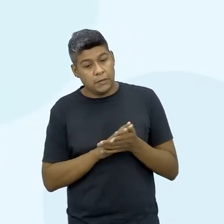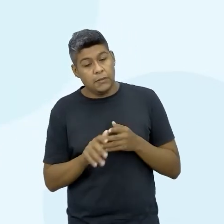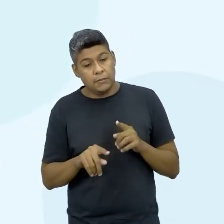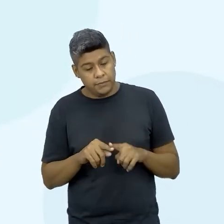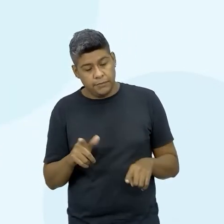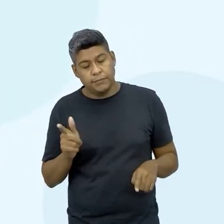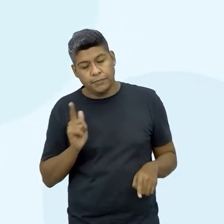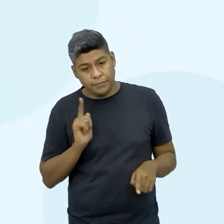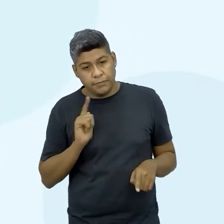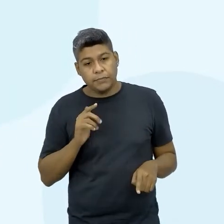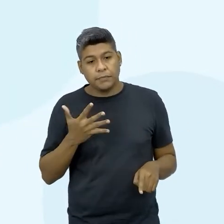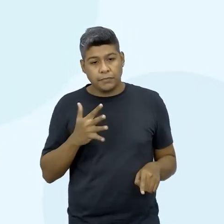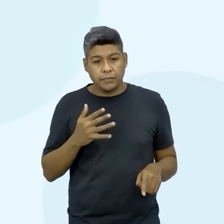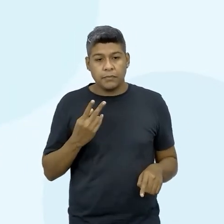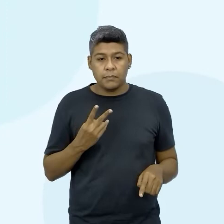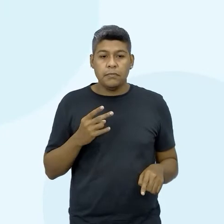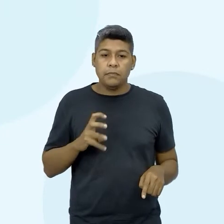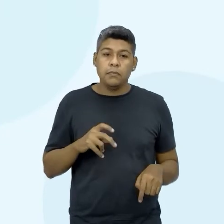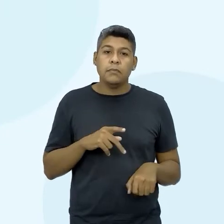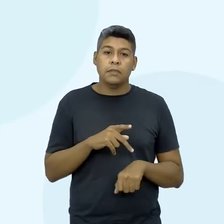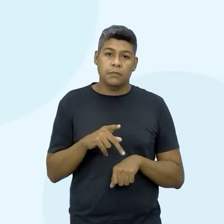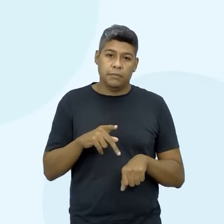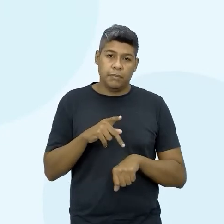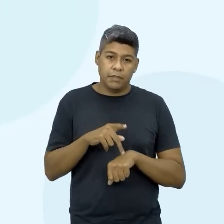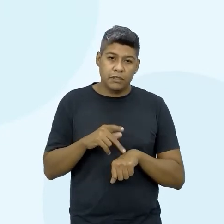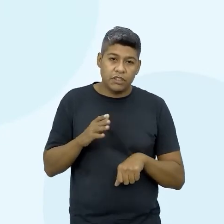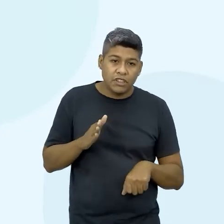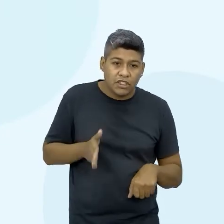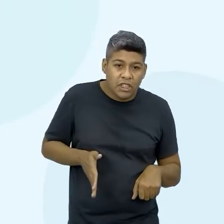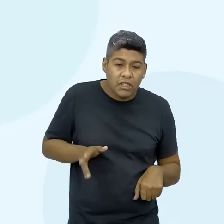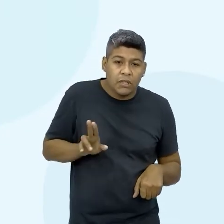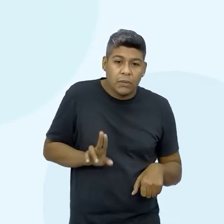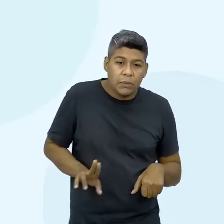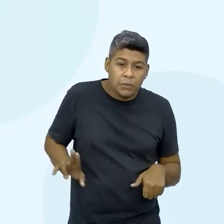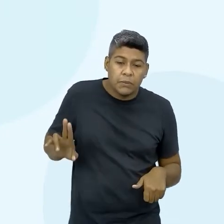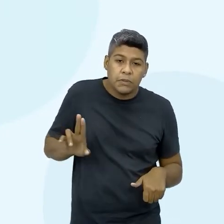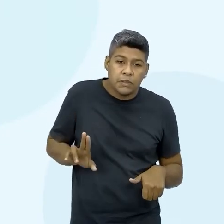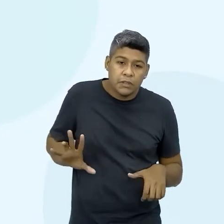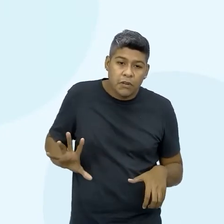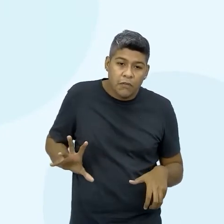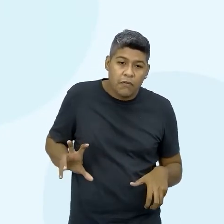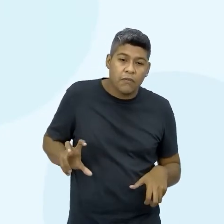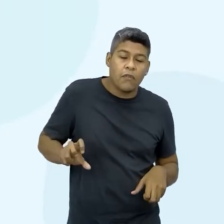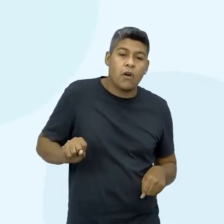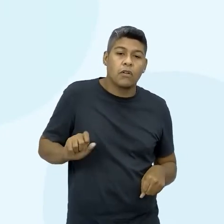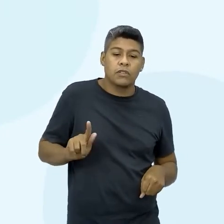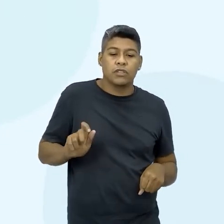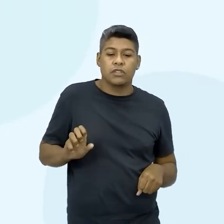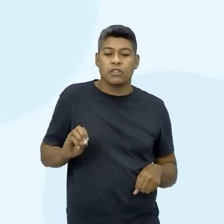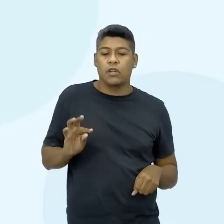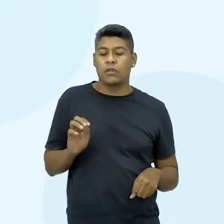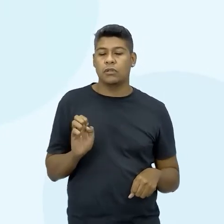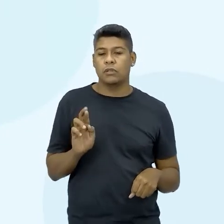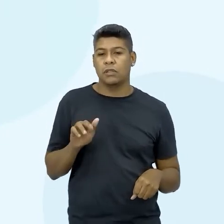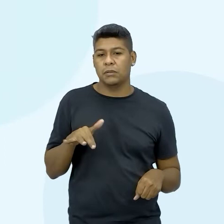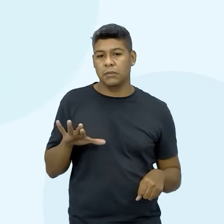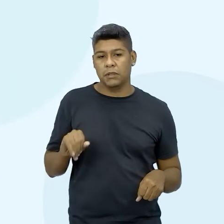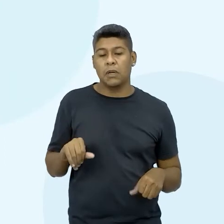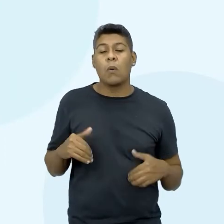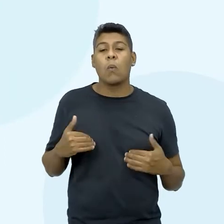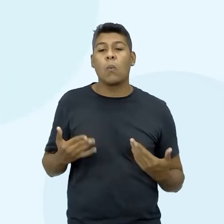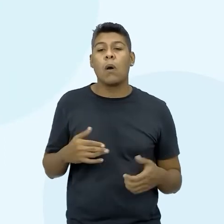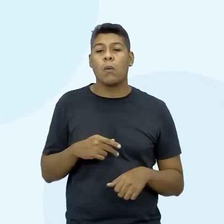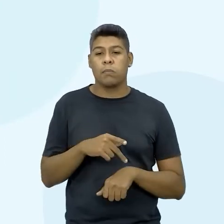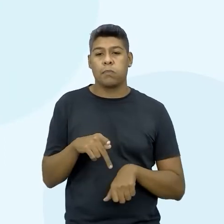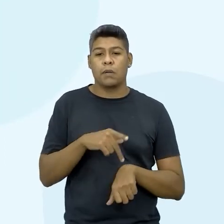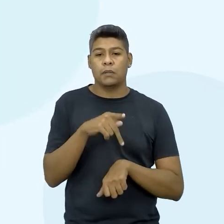tem cerca de 25 países que já utilizam, né, fortemente as geotérmicas. Então, repare quem são esses países,